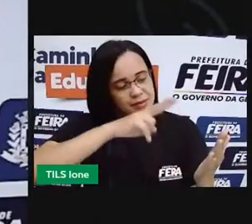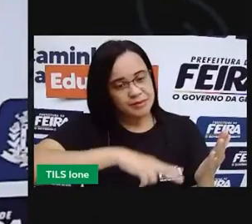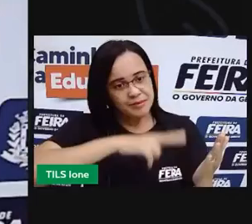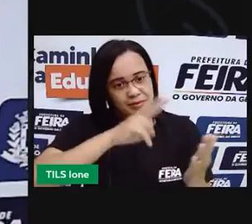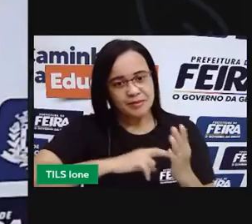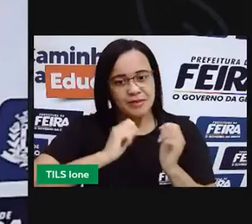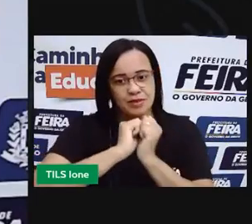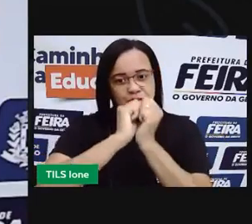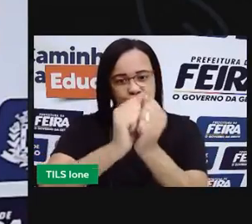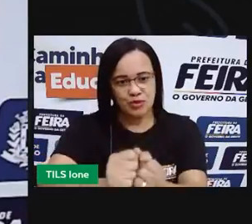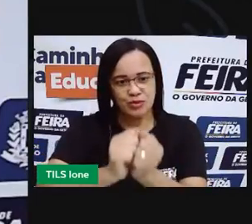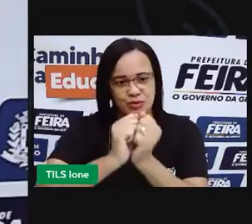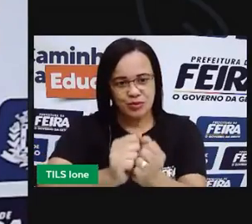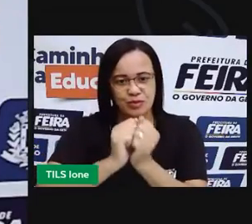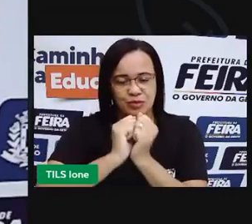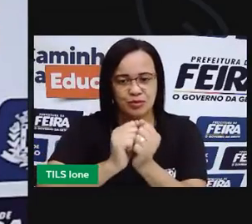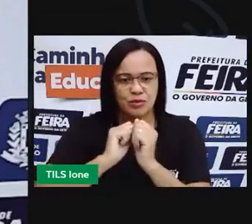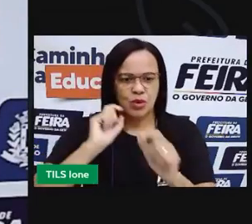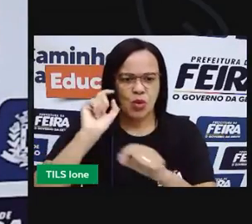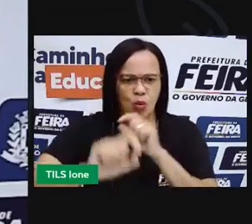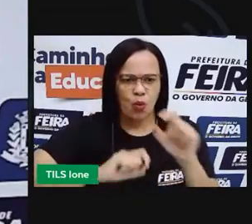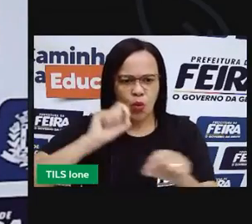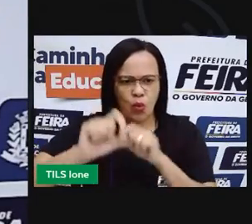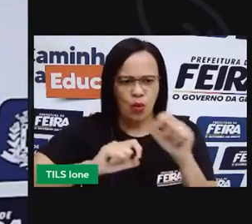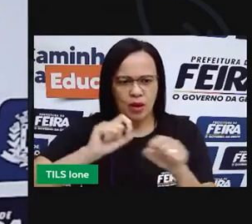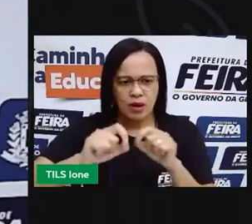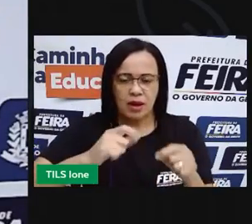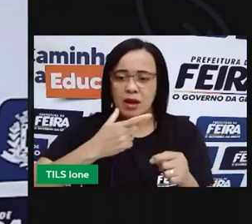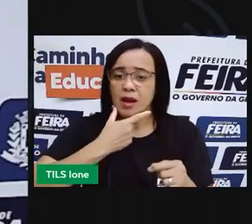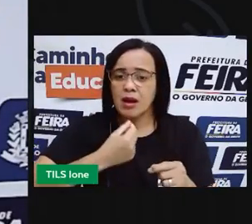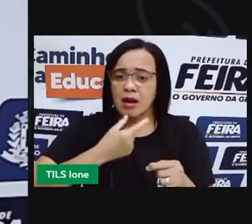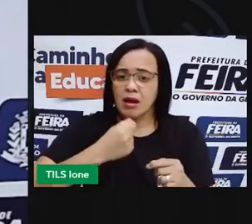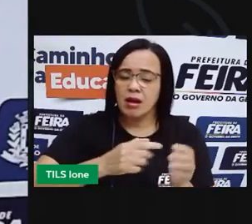é um livro tá o menino dor